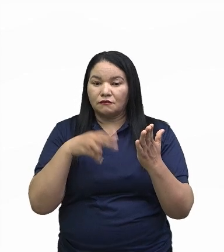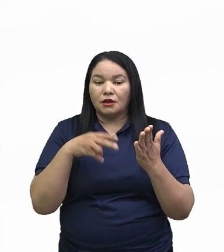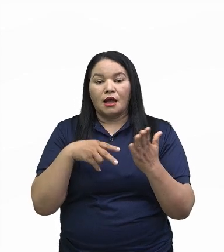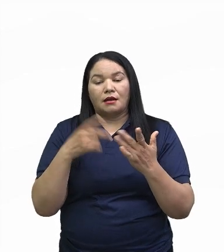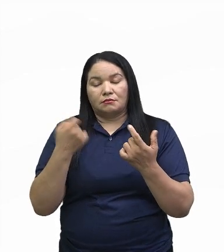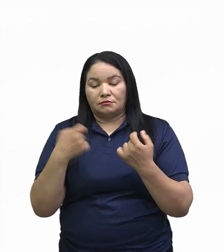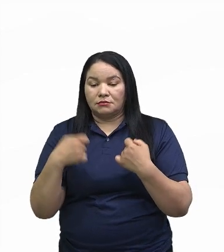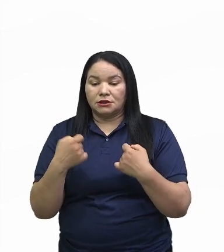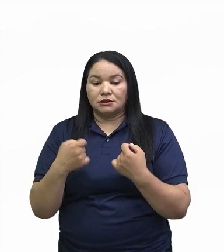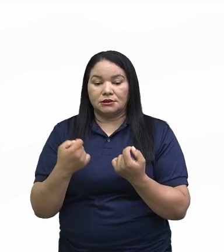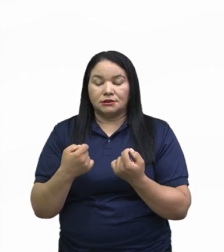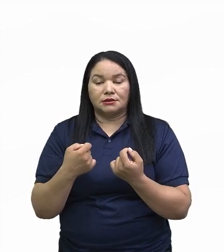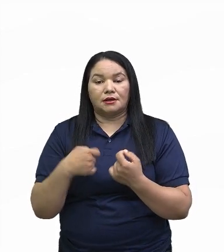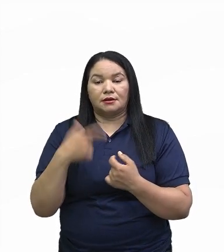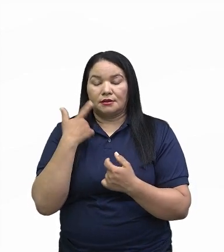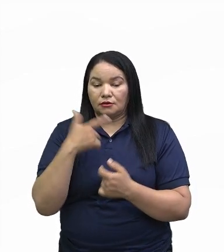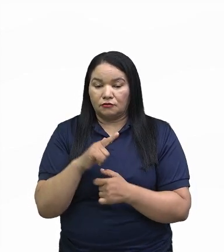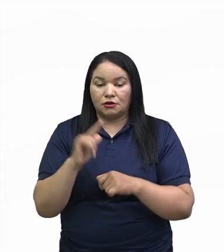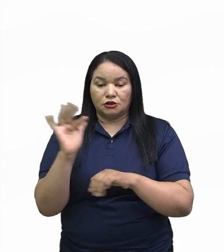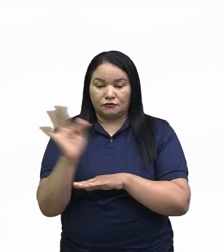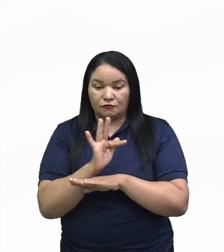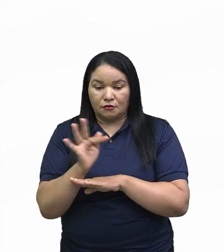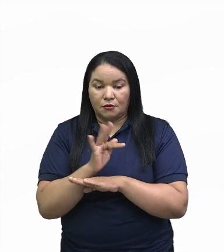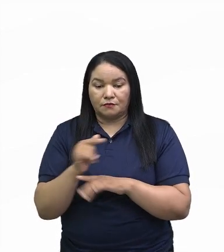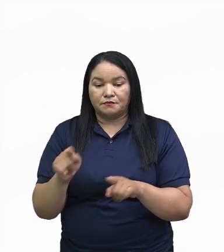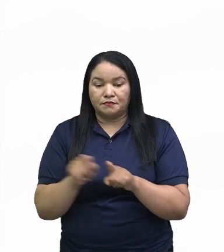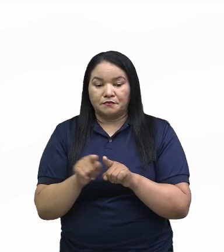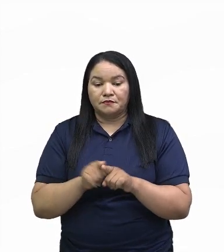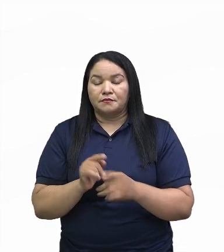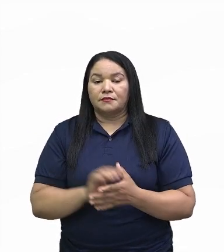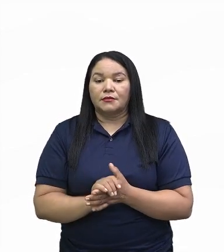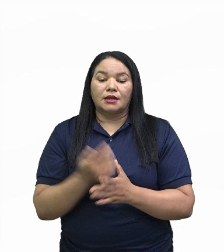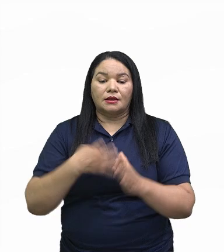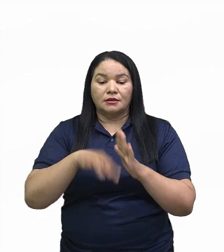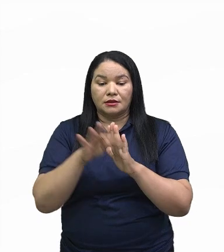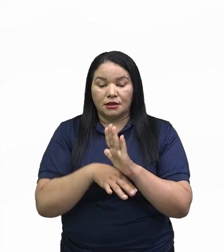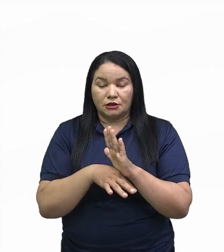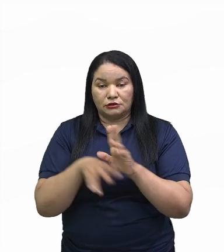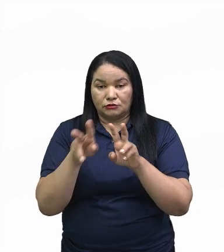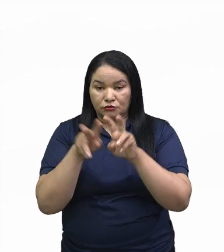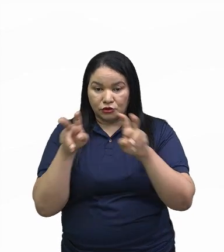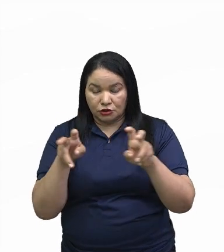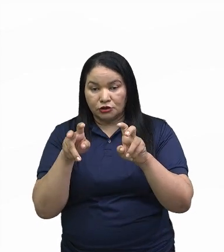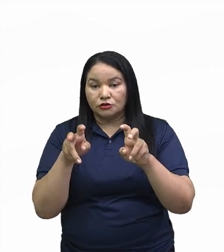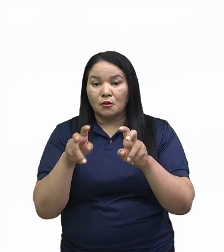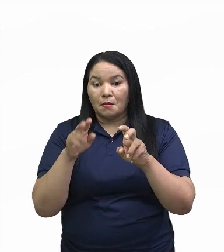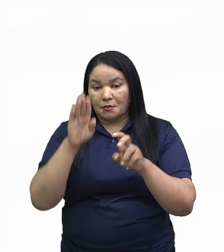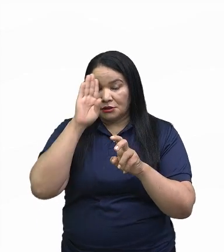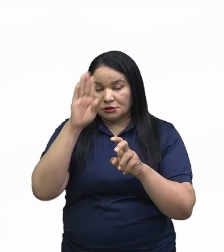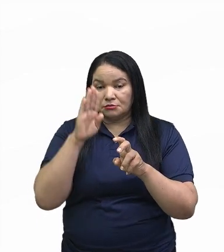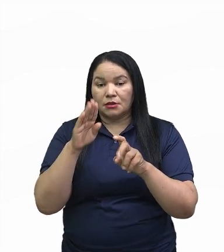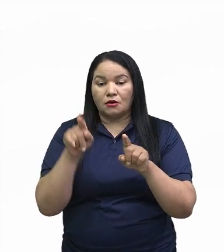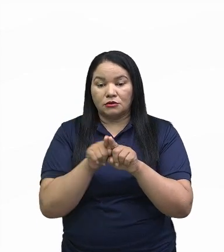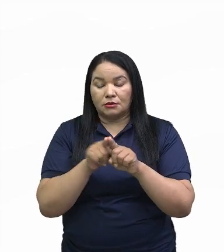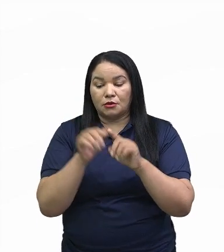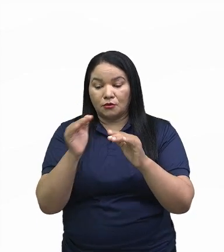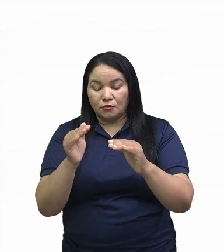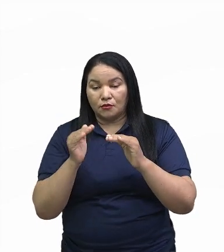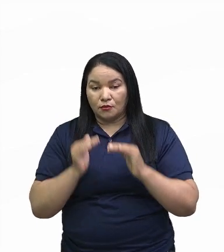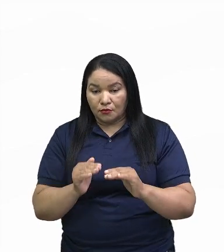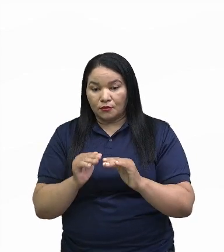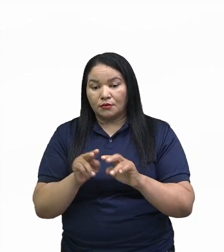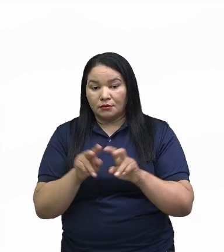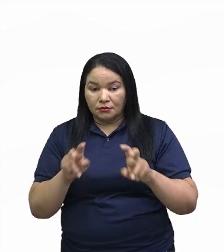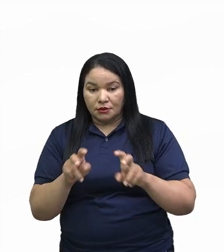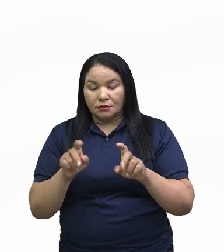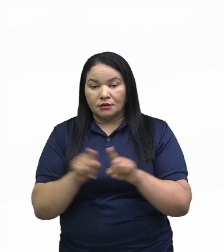ter uma linguagem formal. Textos com título principal e auxiliar. Geralmente, o texto principal virá